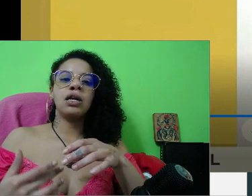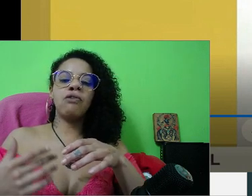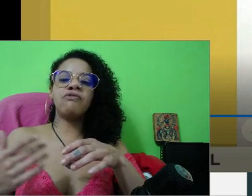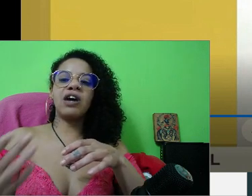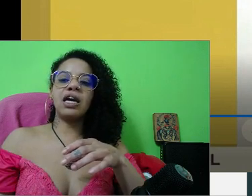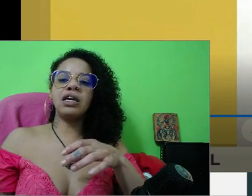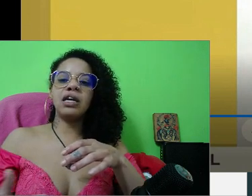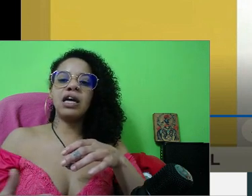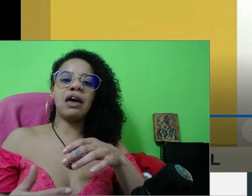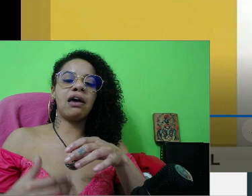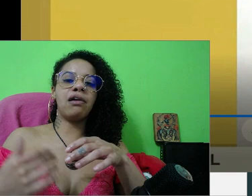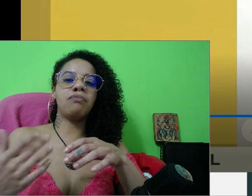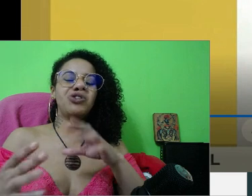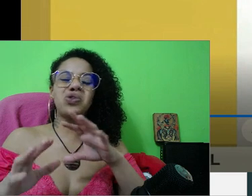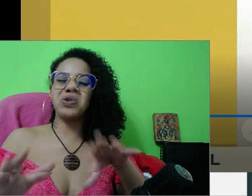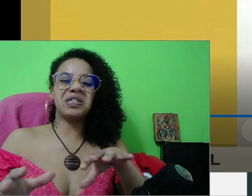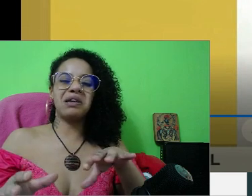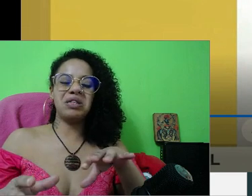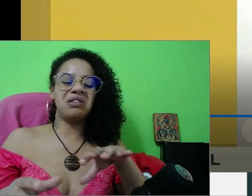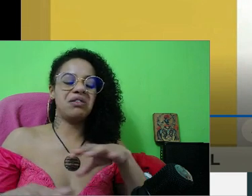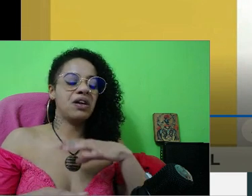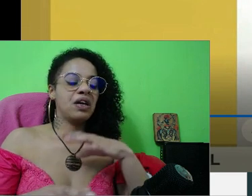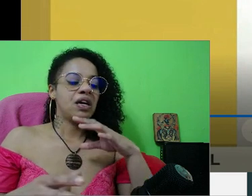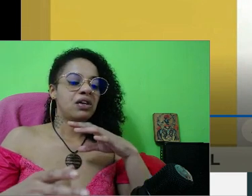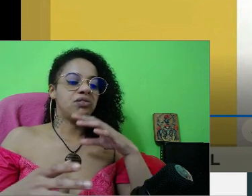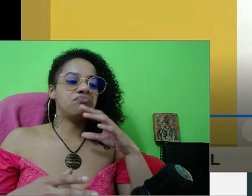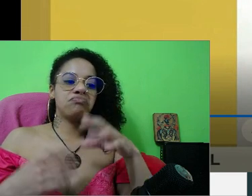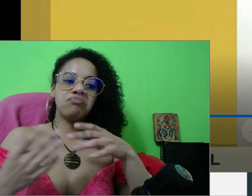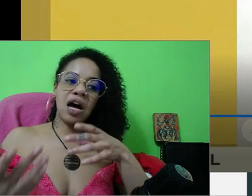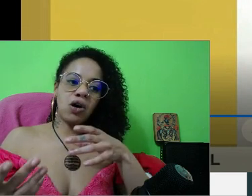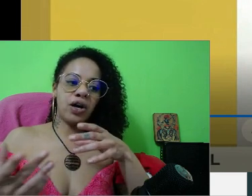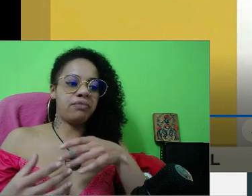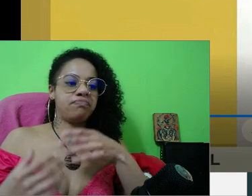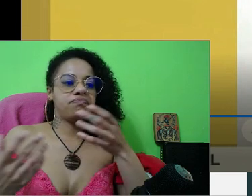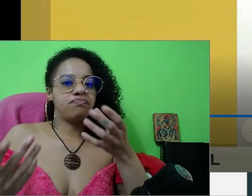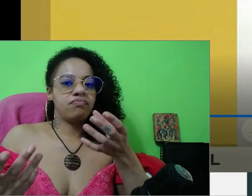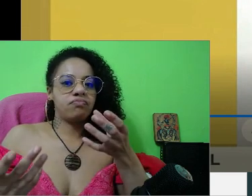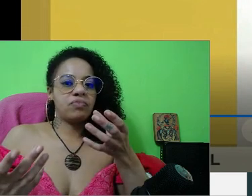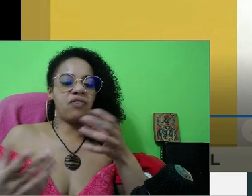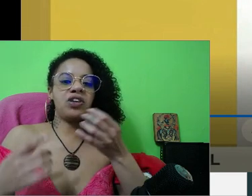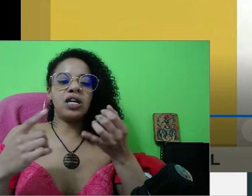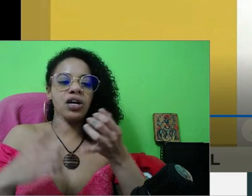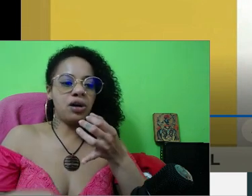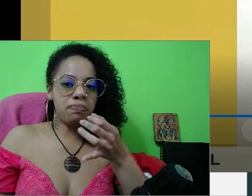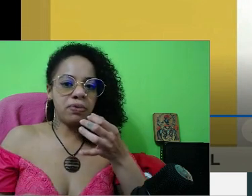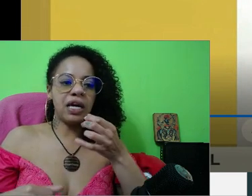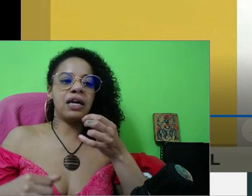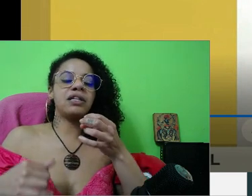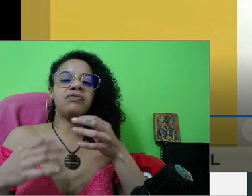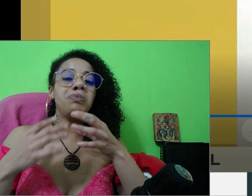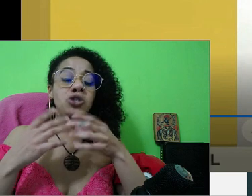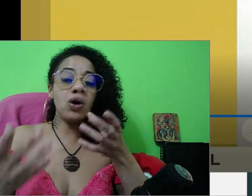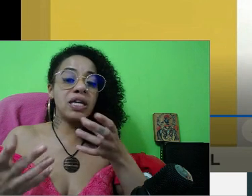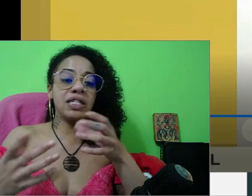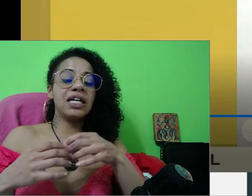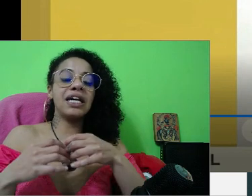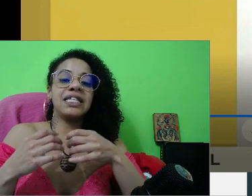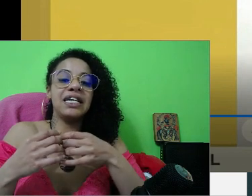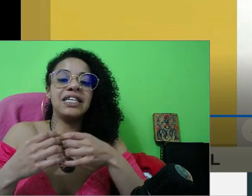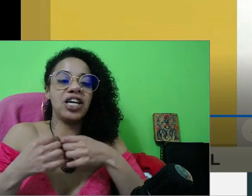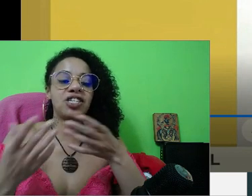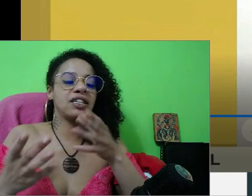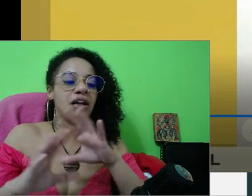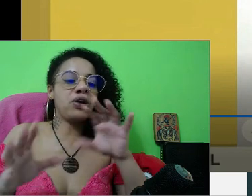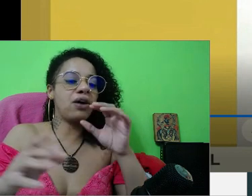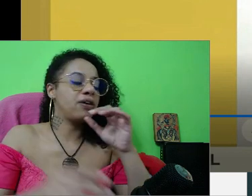o PT não vai um monte de coisa sabe assim agora teve grampo né teve um monte de coisa